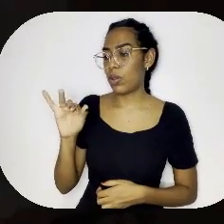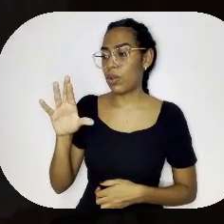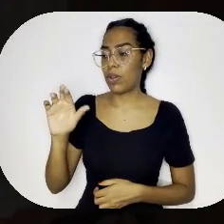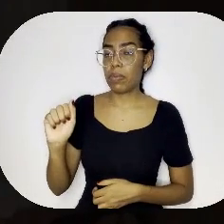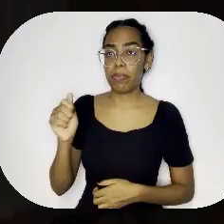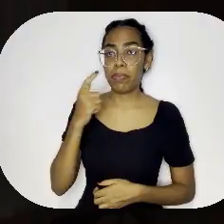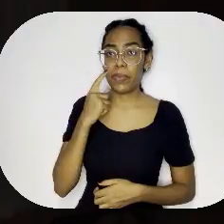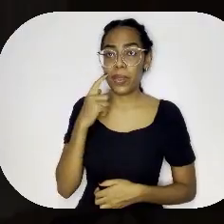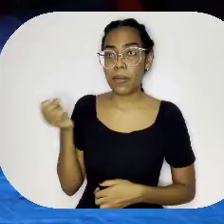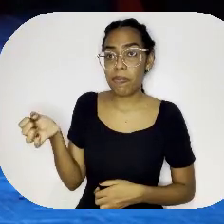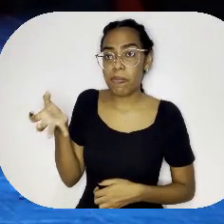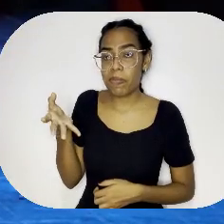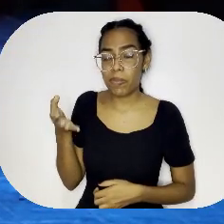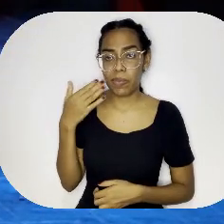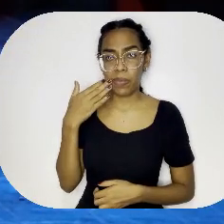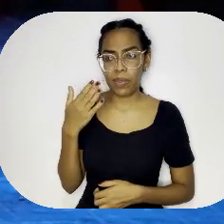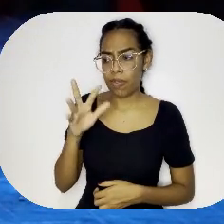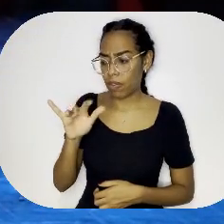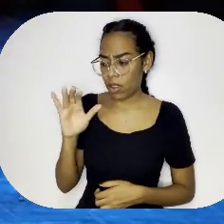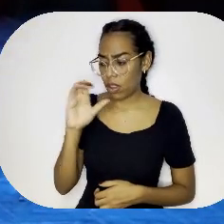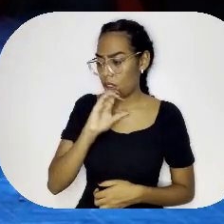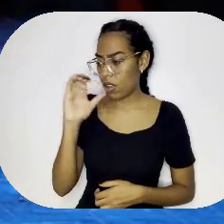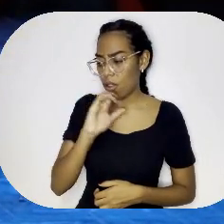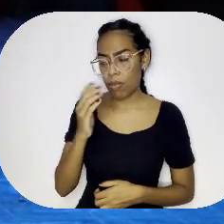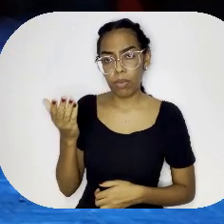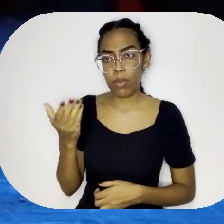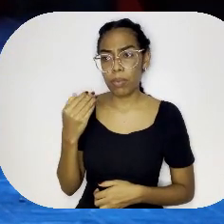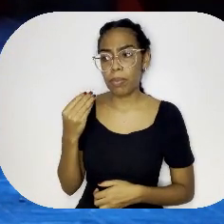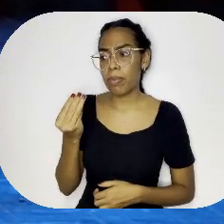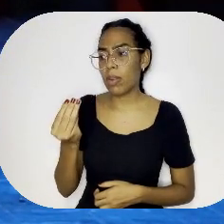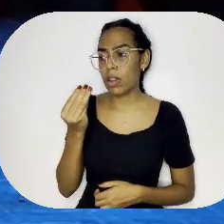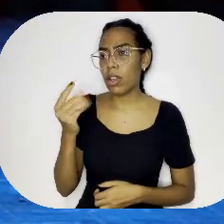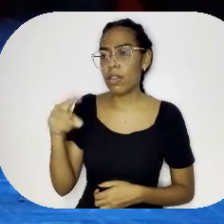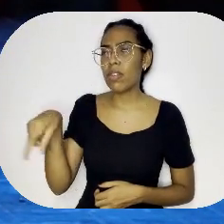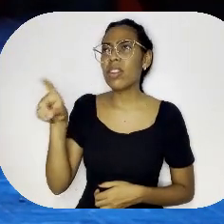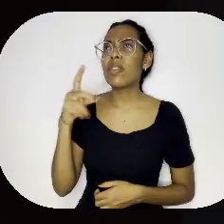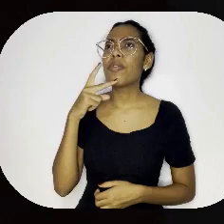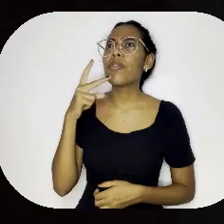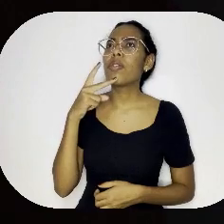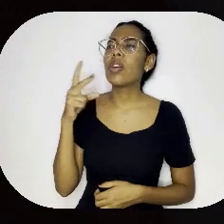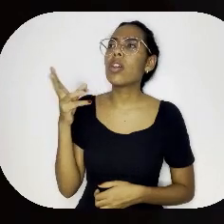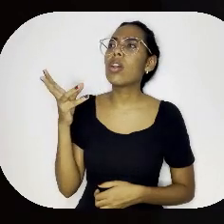tua mesma fissura de Glória Groove, hein? Olha que essa tua moda passa e